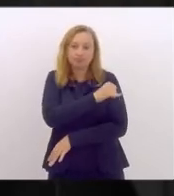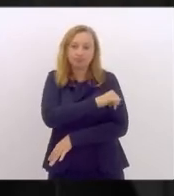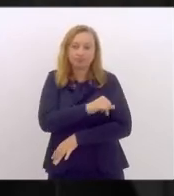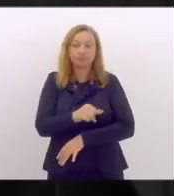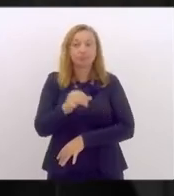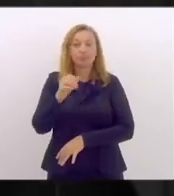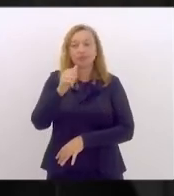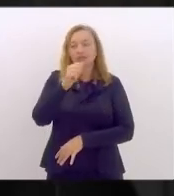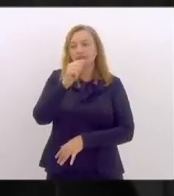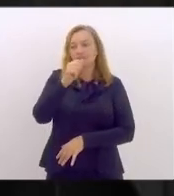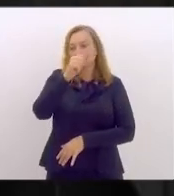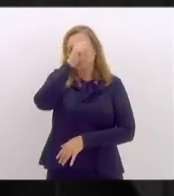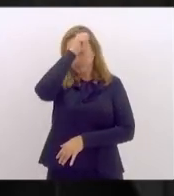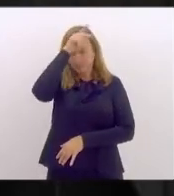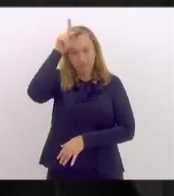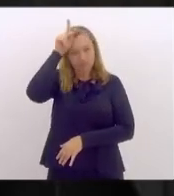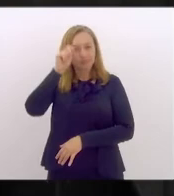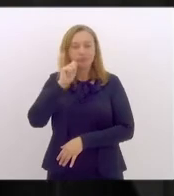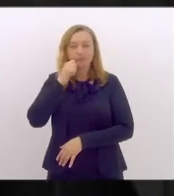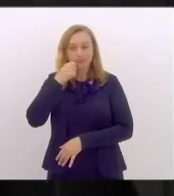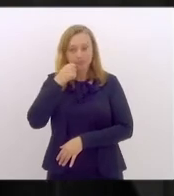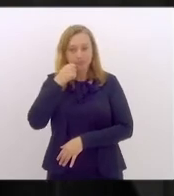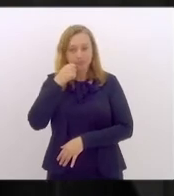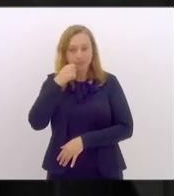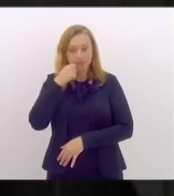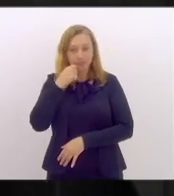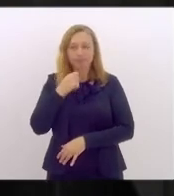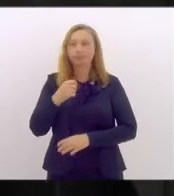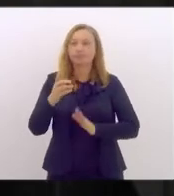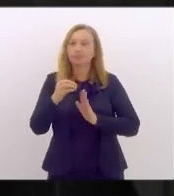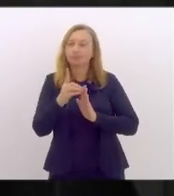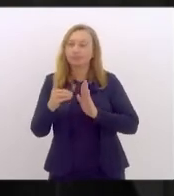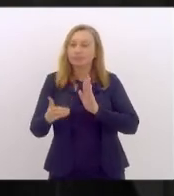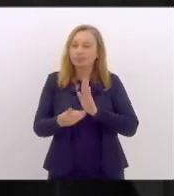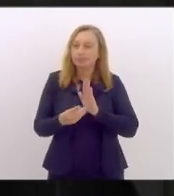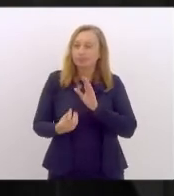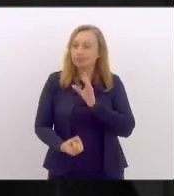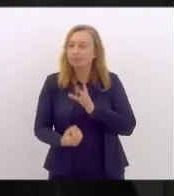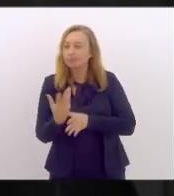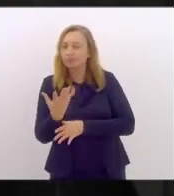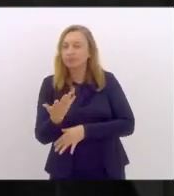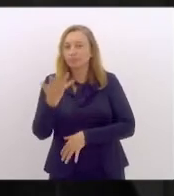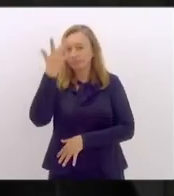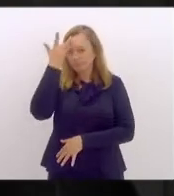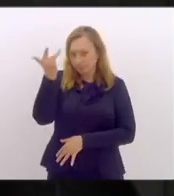Eduardo Paes editará um decreto amanhã